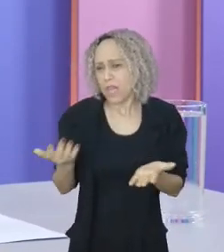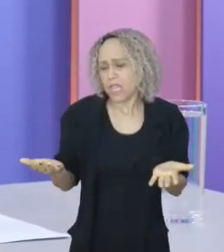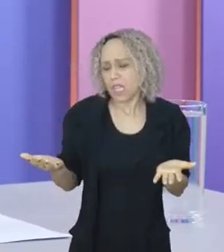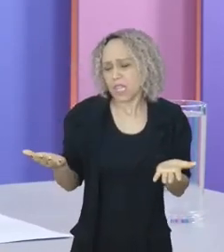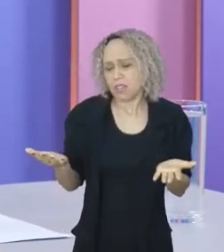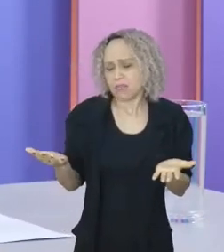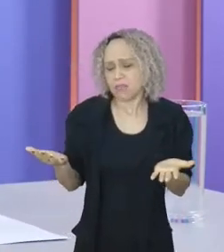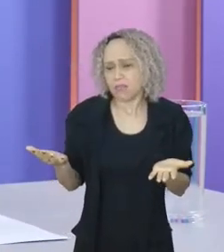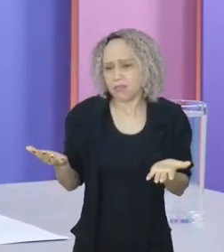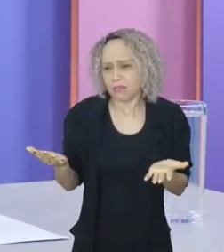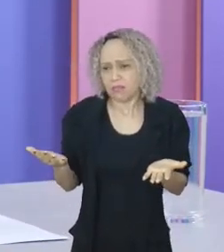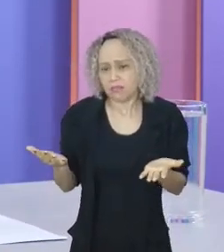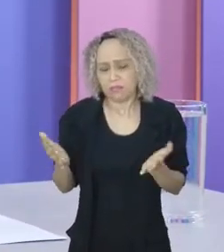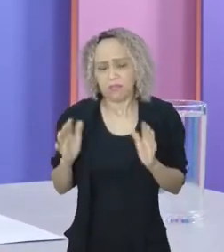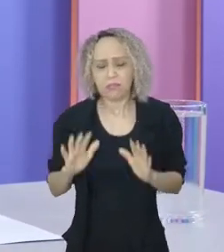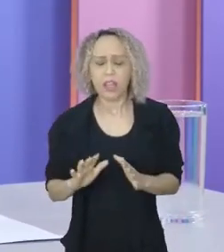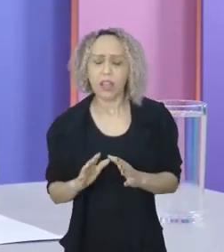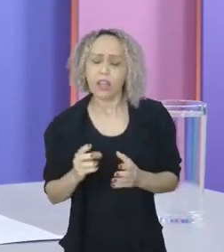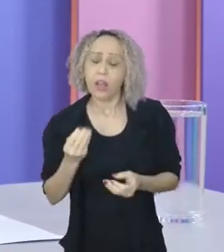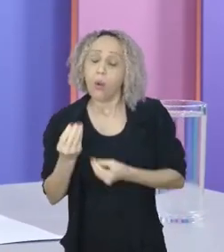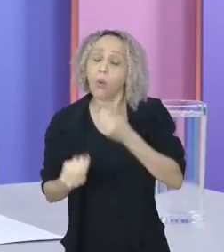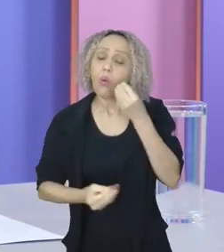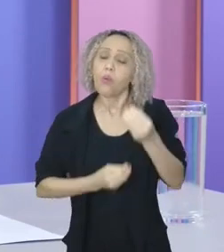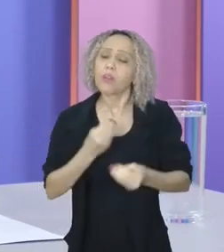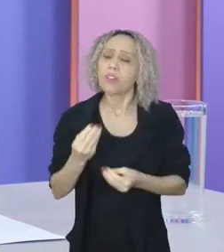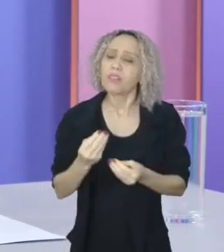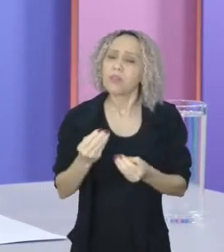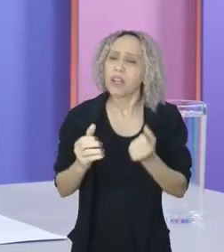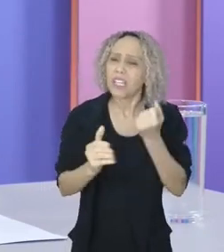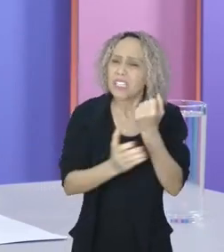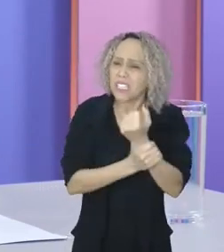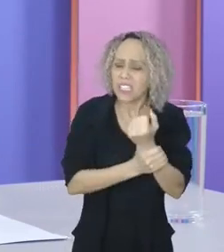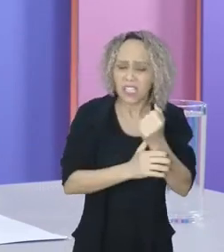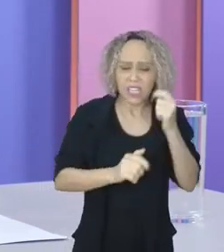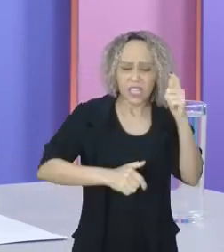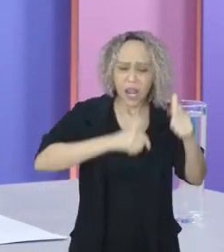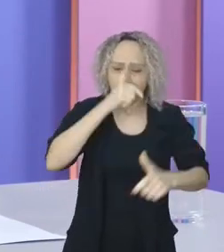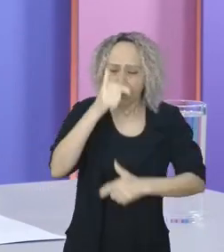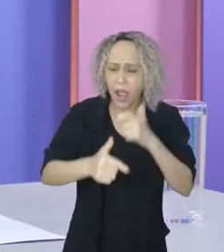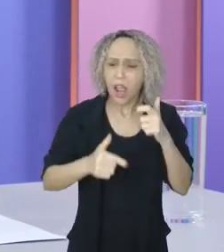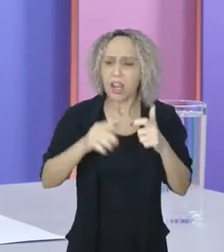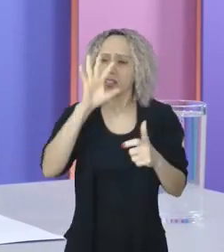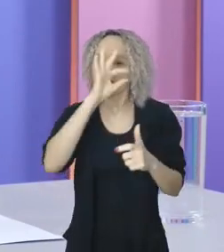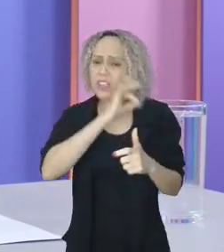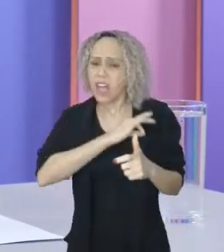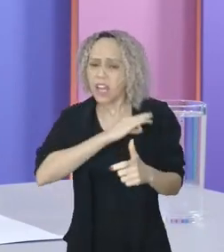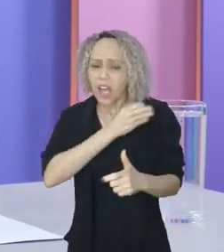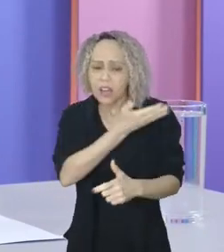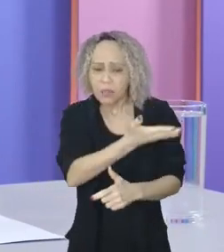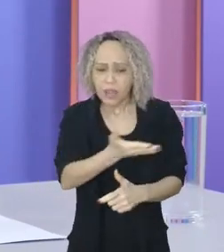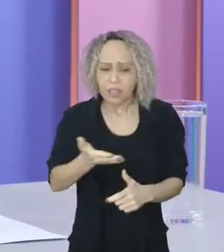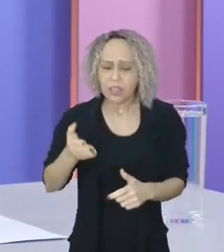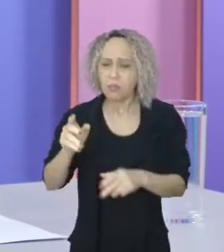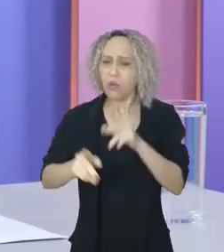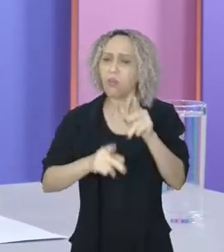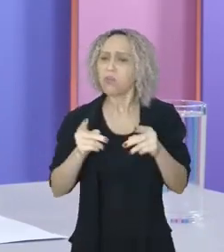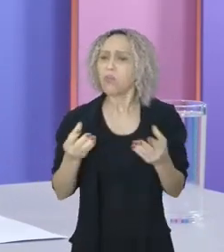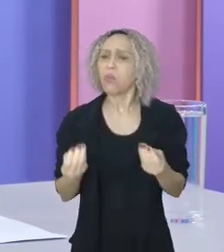vamos garantir trabalho e renda para essa população, né?